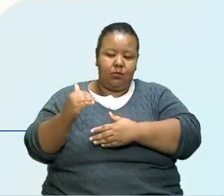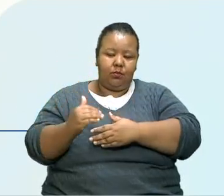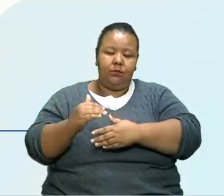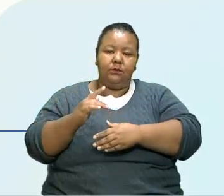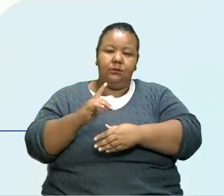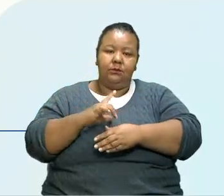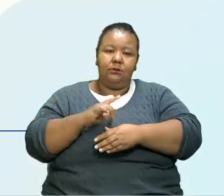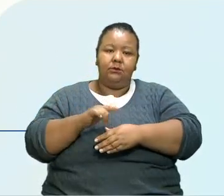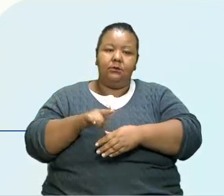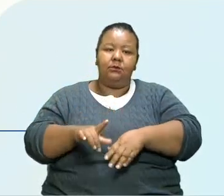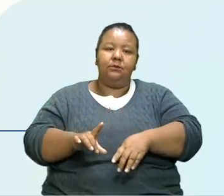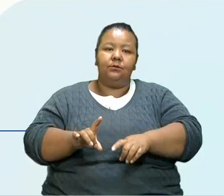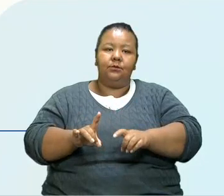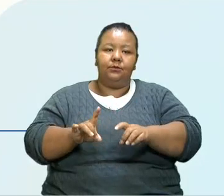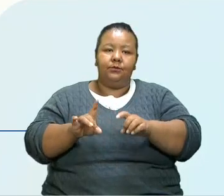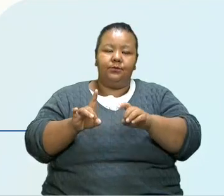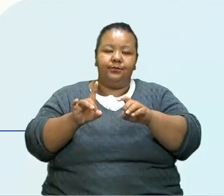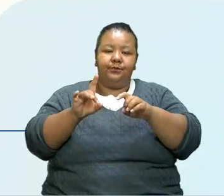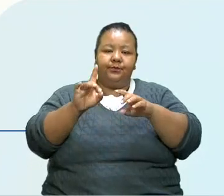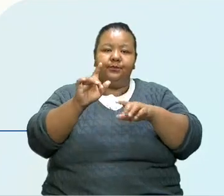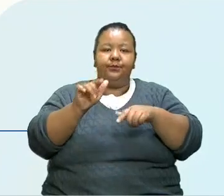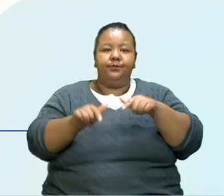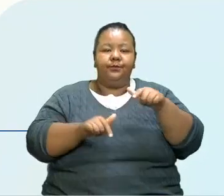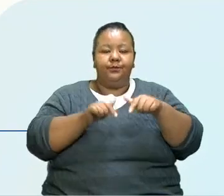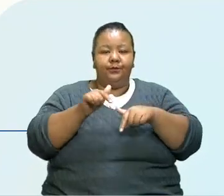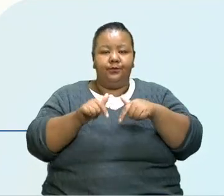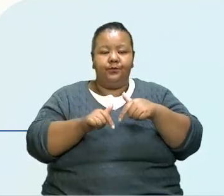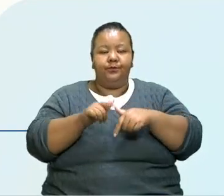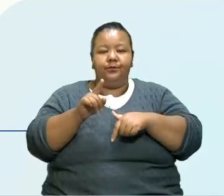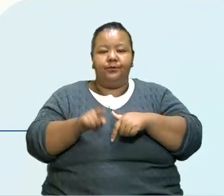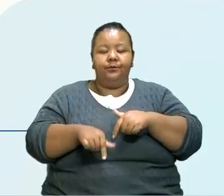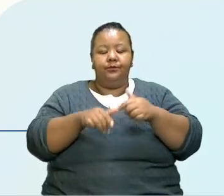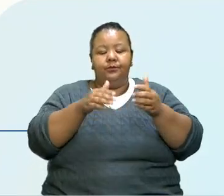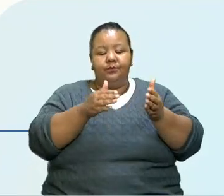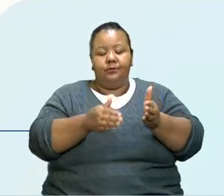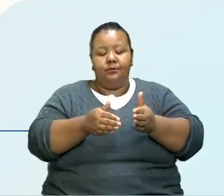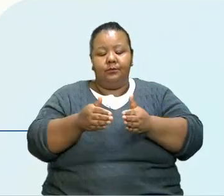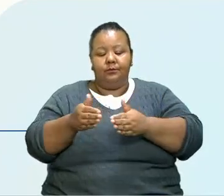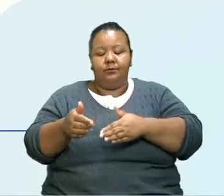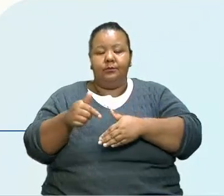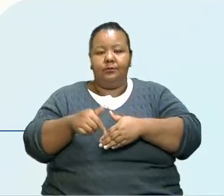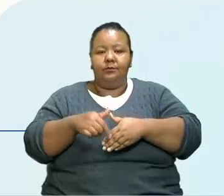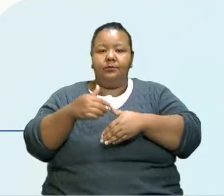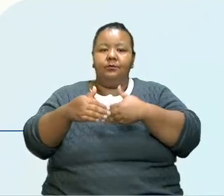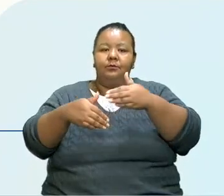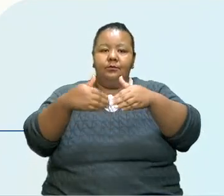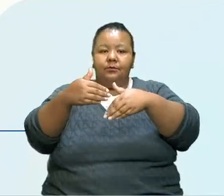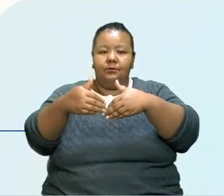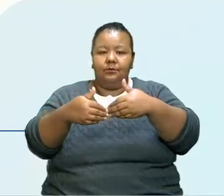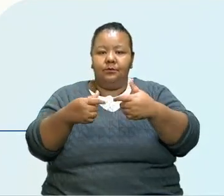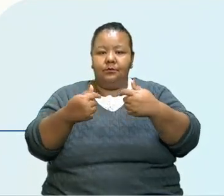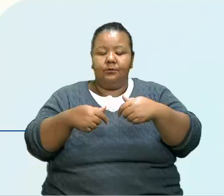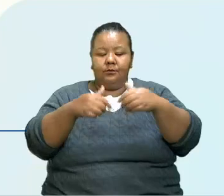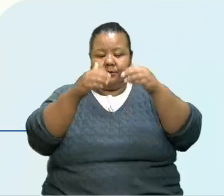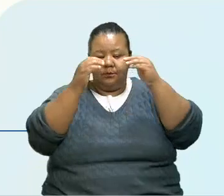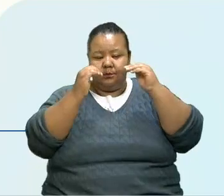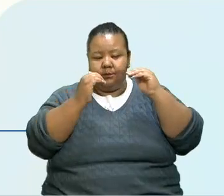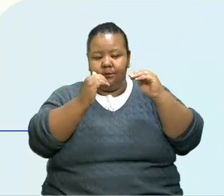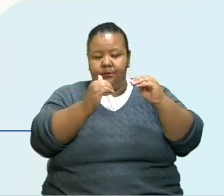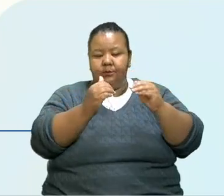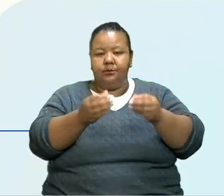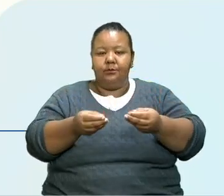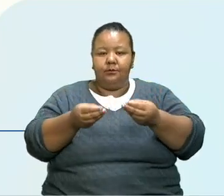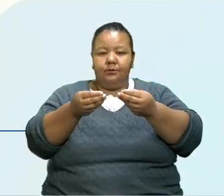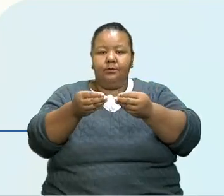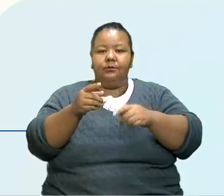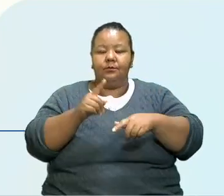uma especialização no trabalho, que são etapas do trabalho, processos do trabalho que devem ser seguidos para entregar aquele